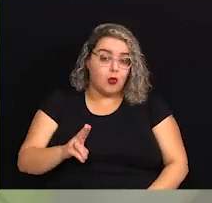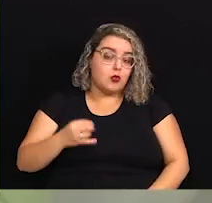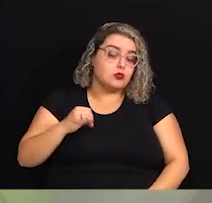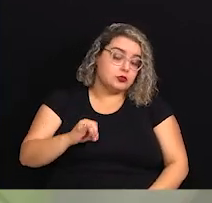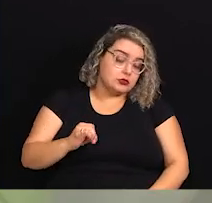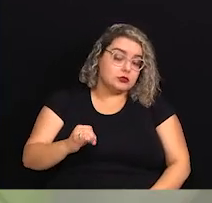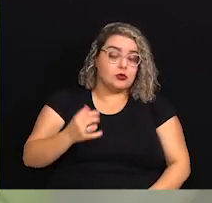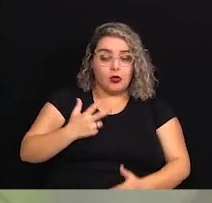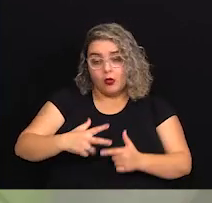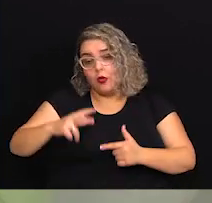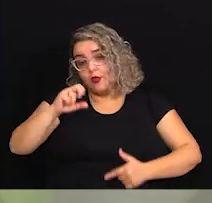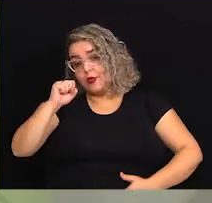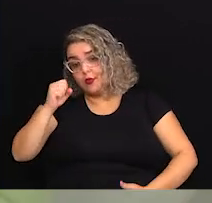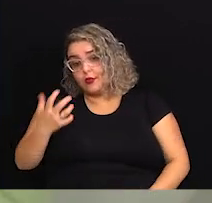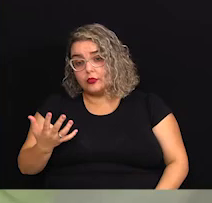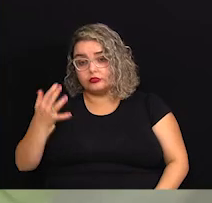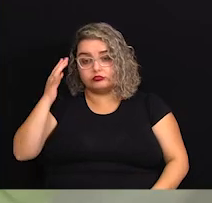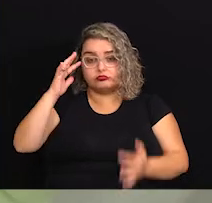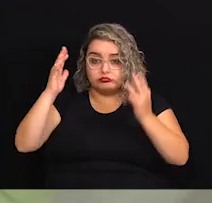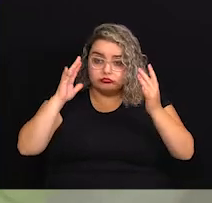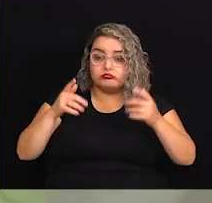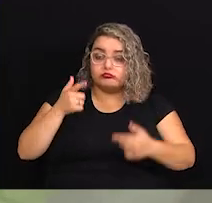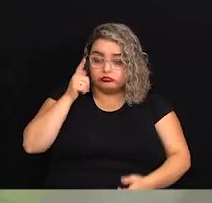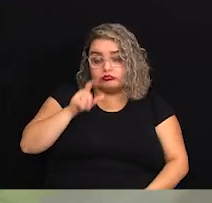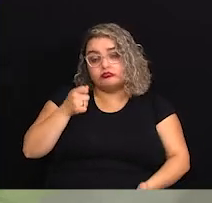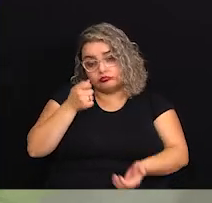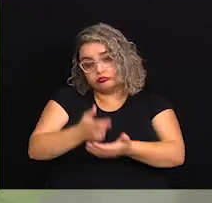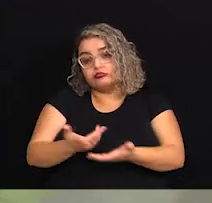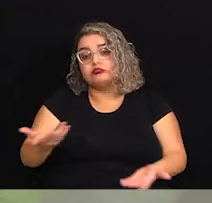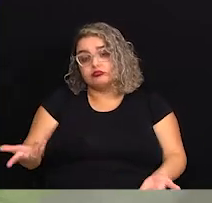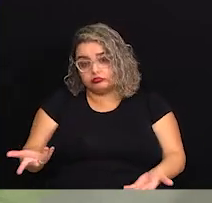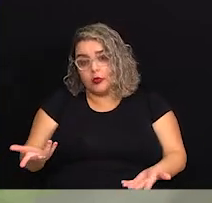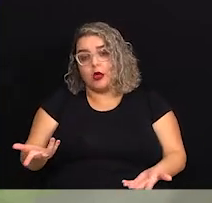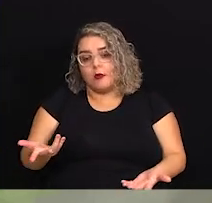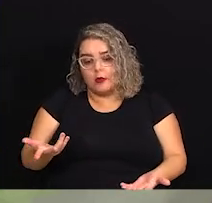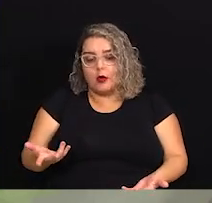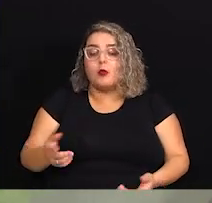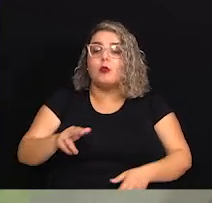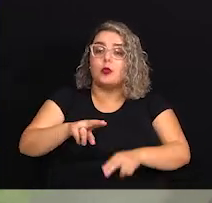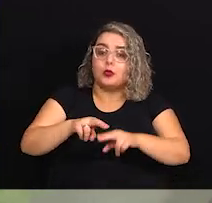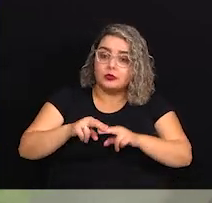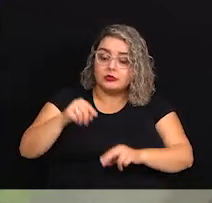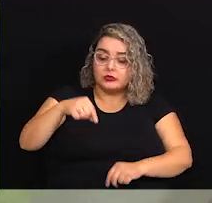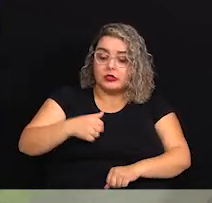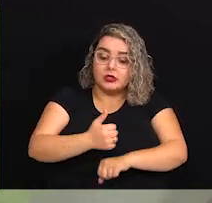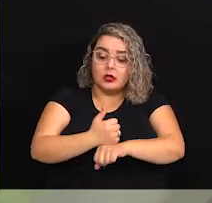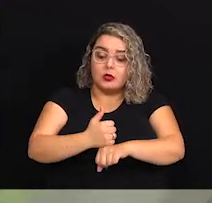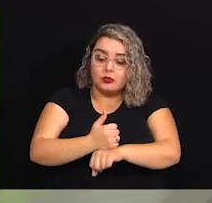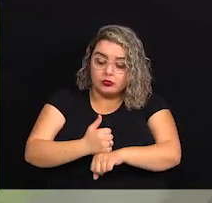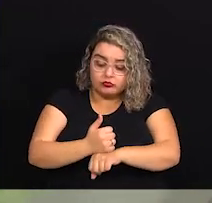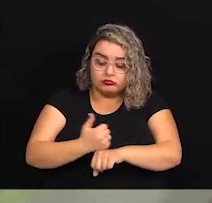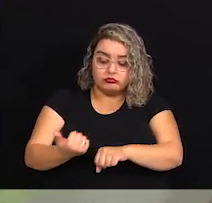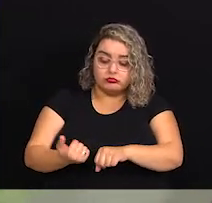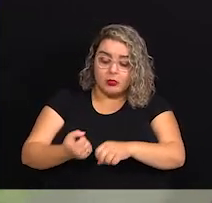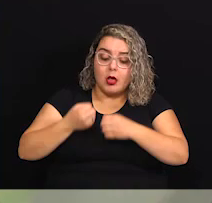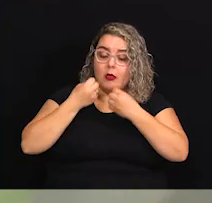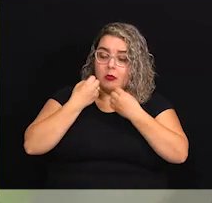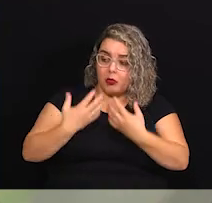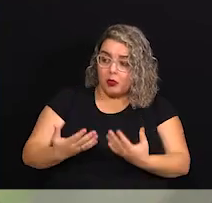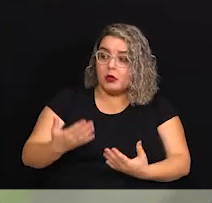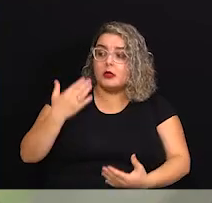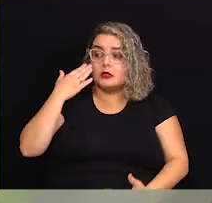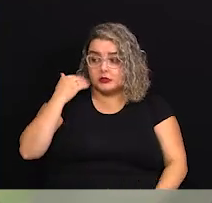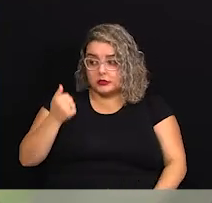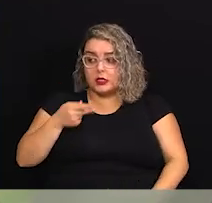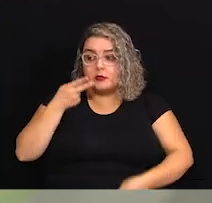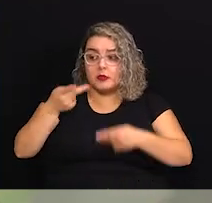ela quer conquistar um sonho, né? Por isso que aqui na Ponta do Lápis a gente sempre traz um profissional que esteja bem gabaritado, que